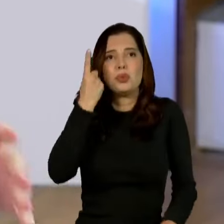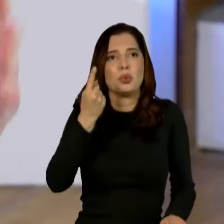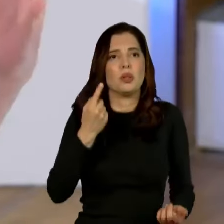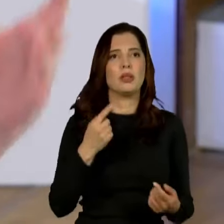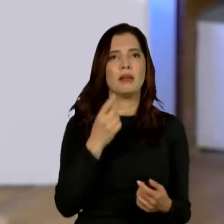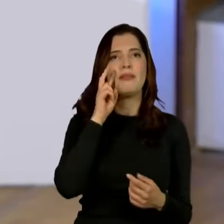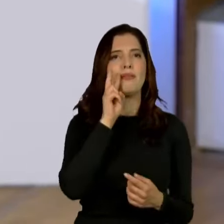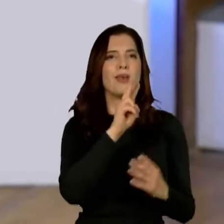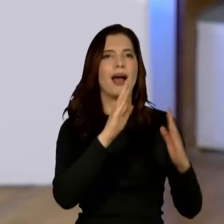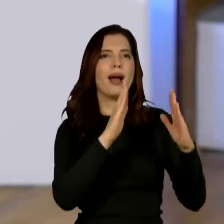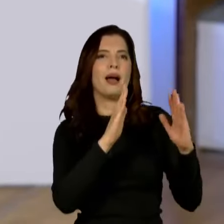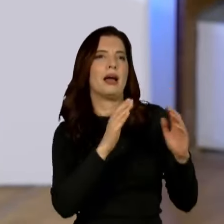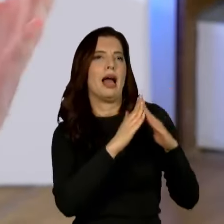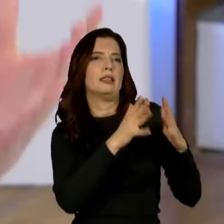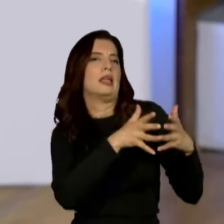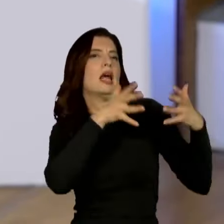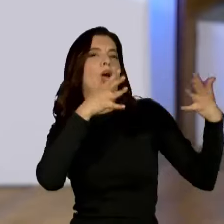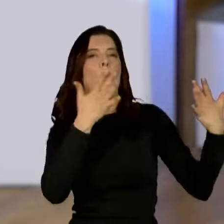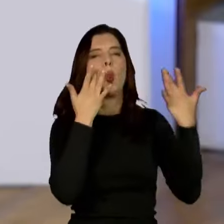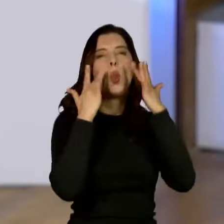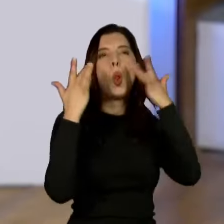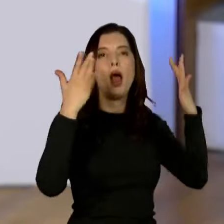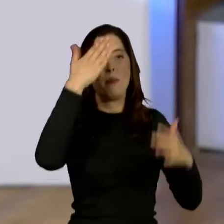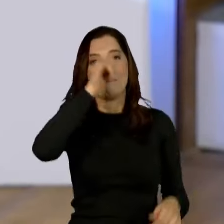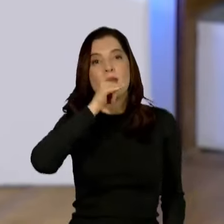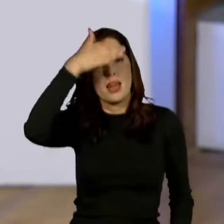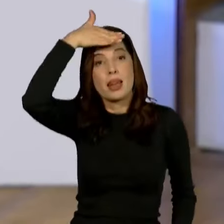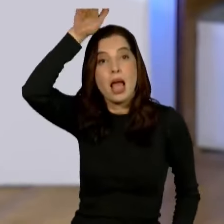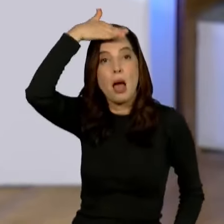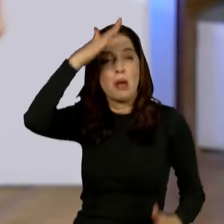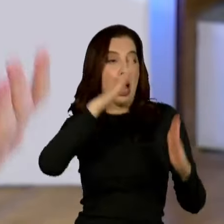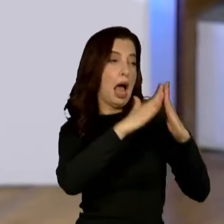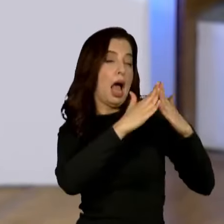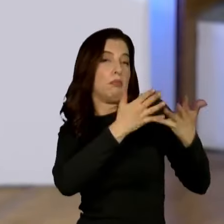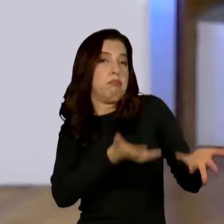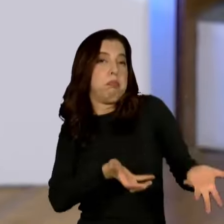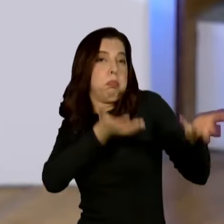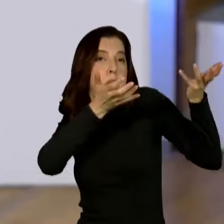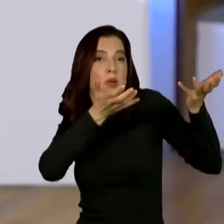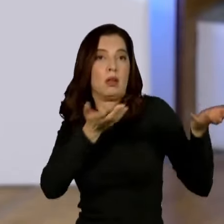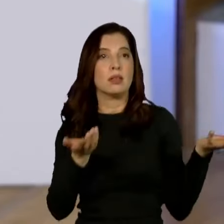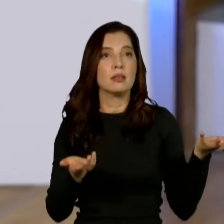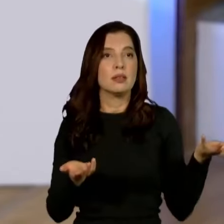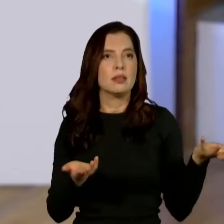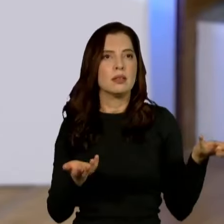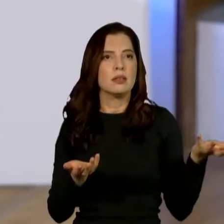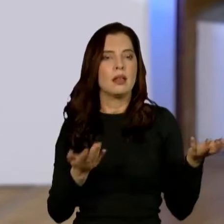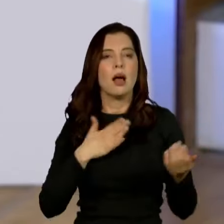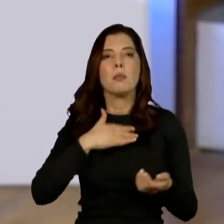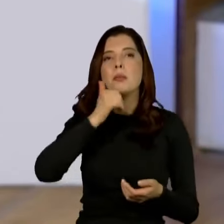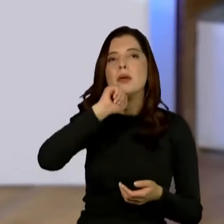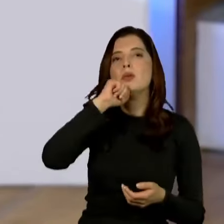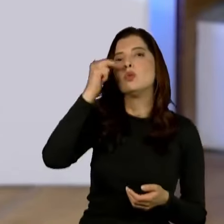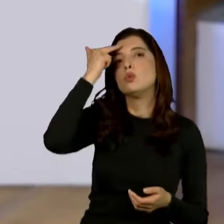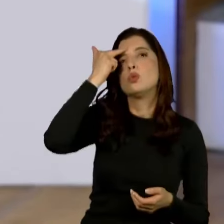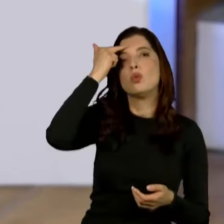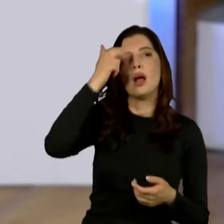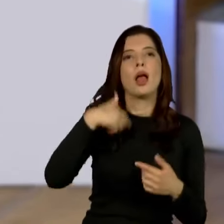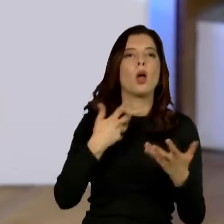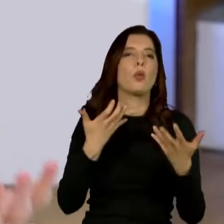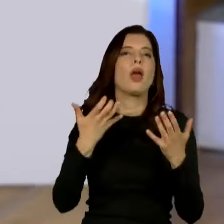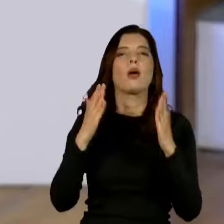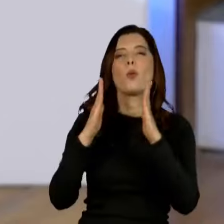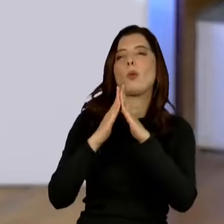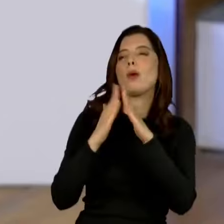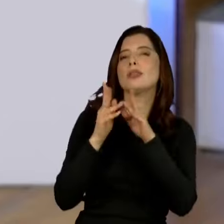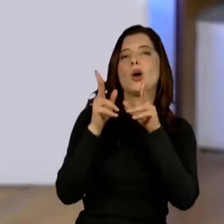O que, quando casa da da Donald Trump, a minha mãe rêva, ela dizia, eu